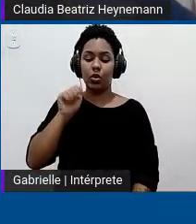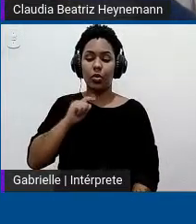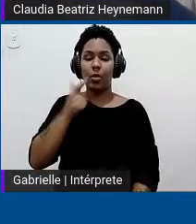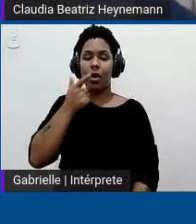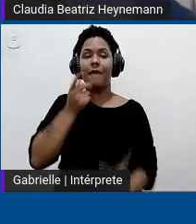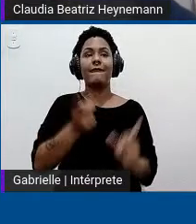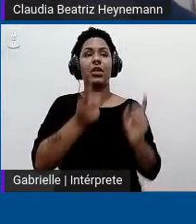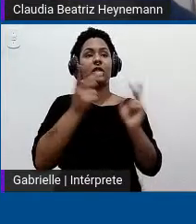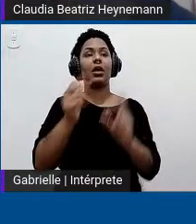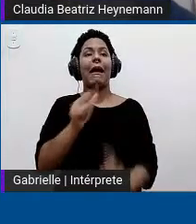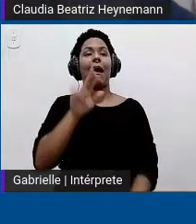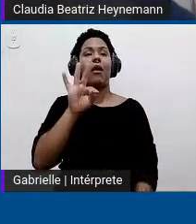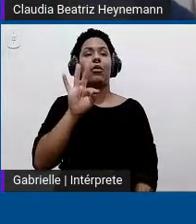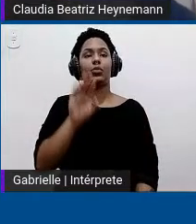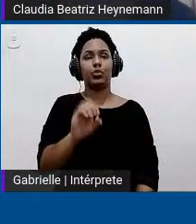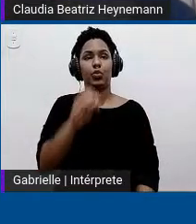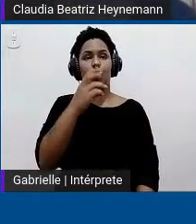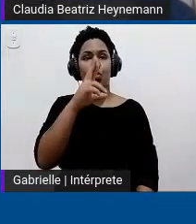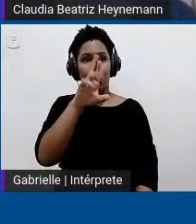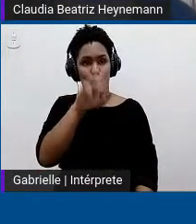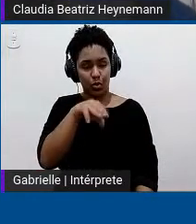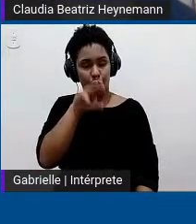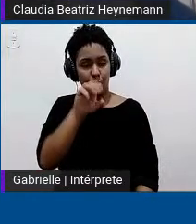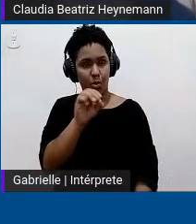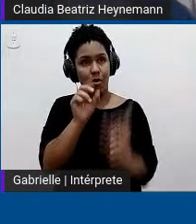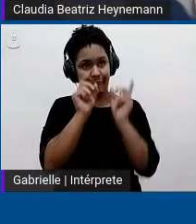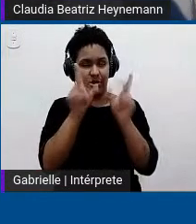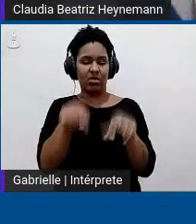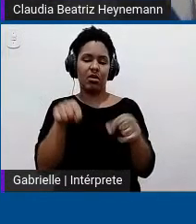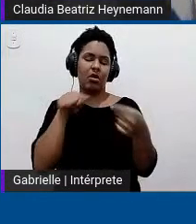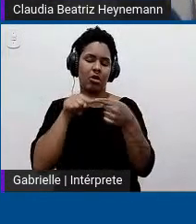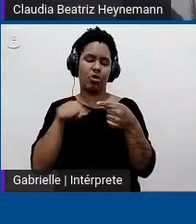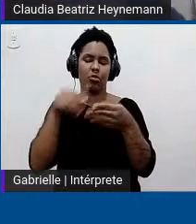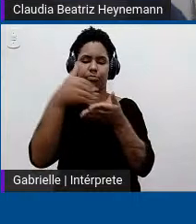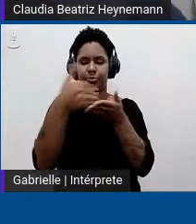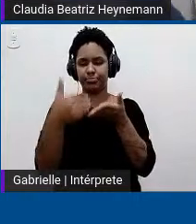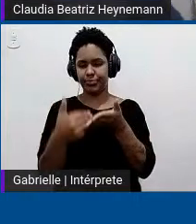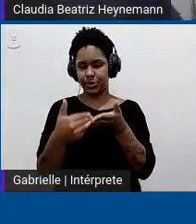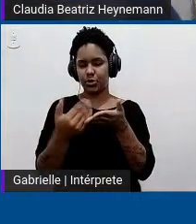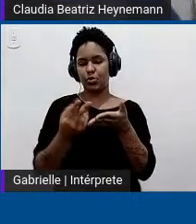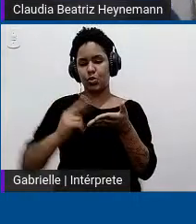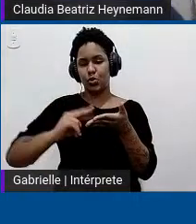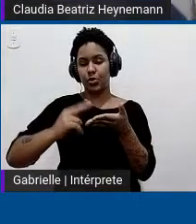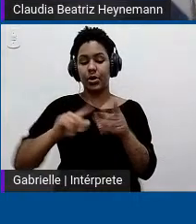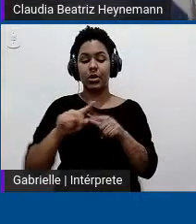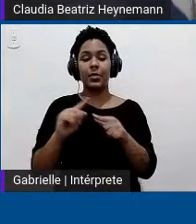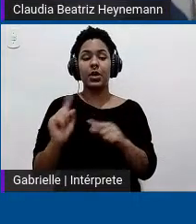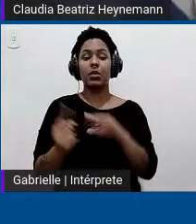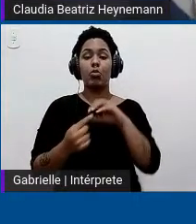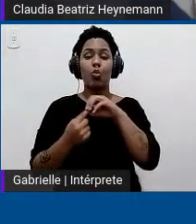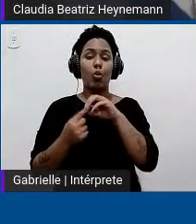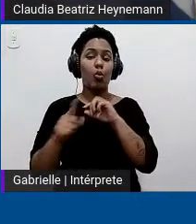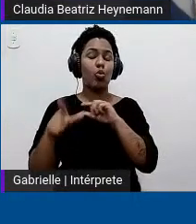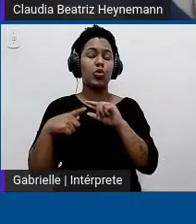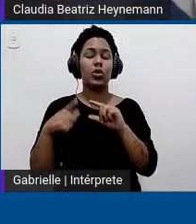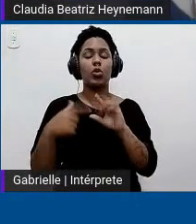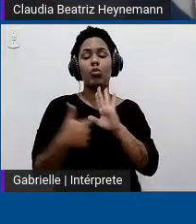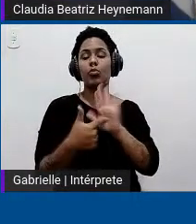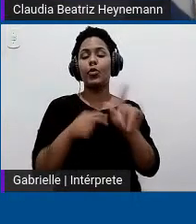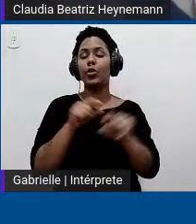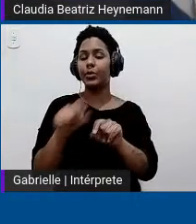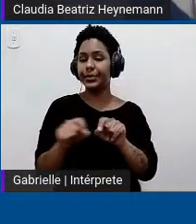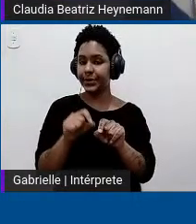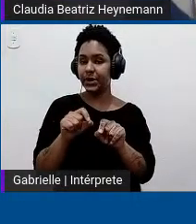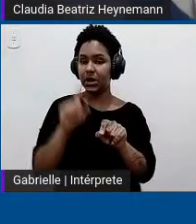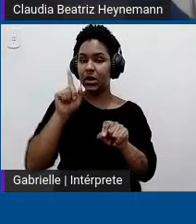autocromo, que são relacionados nessa caderneta, e que fornecia um único exemplar, uma transparência positiva